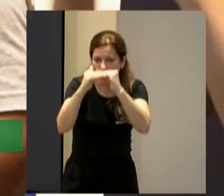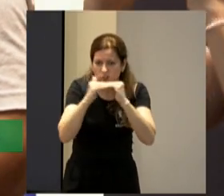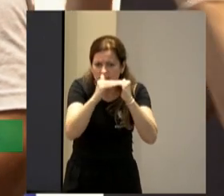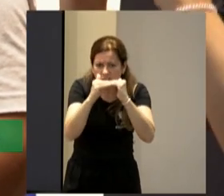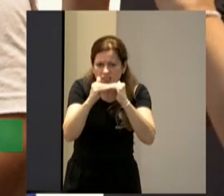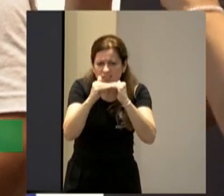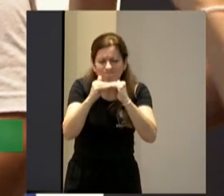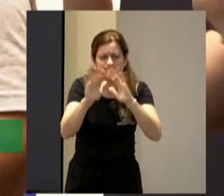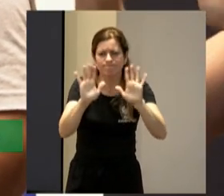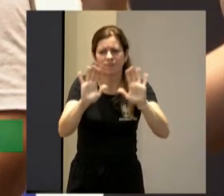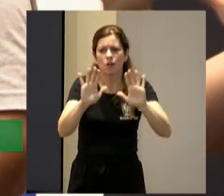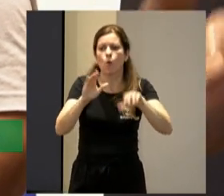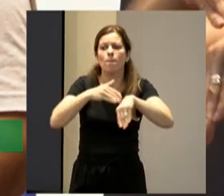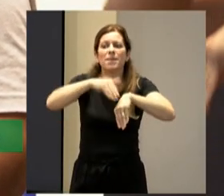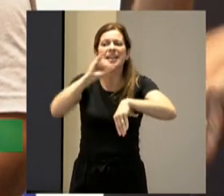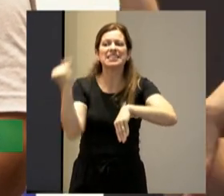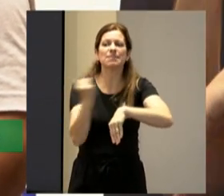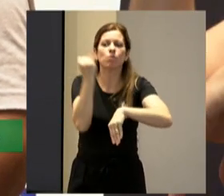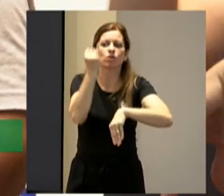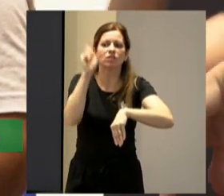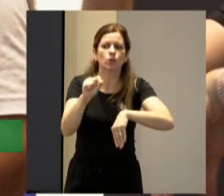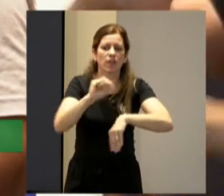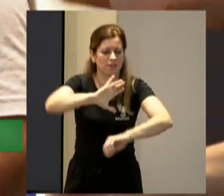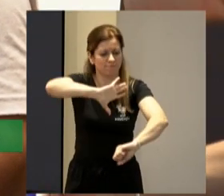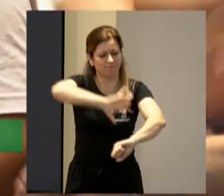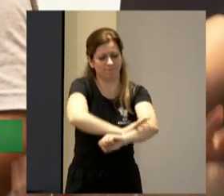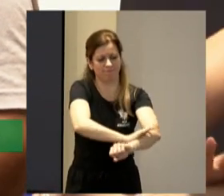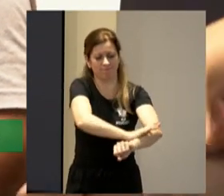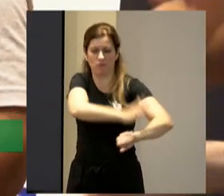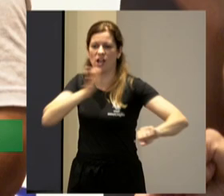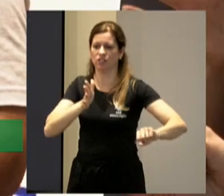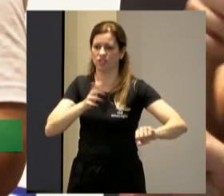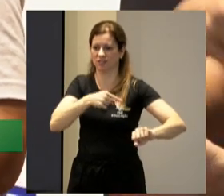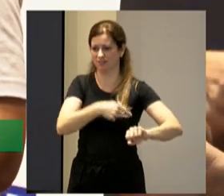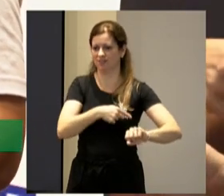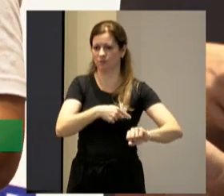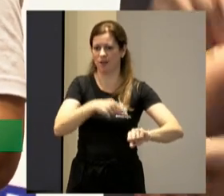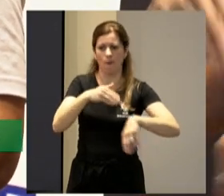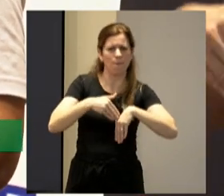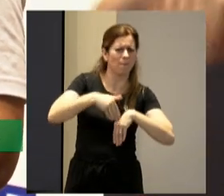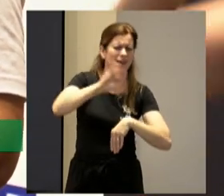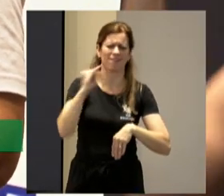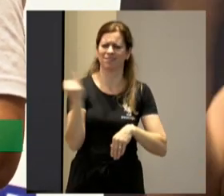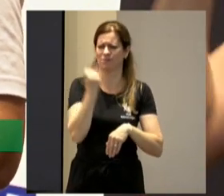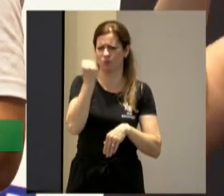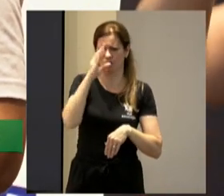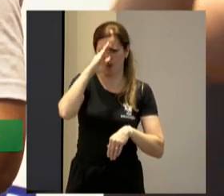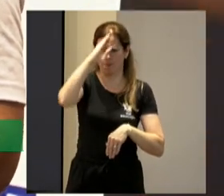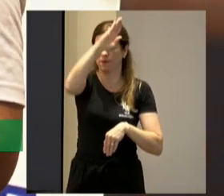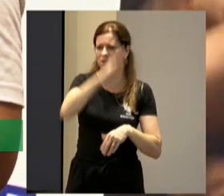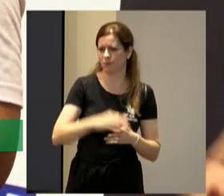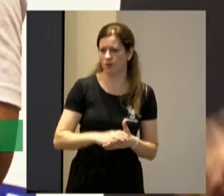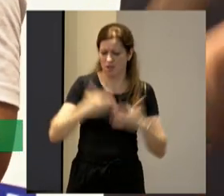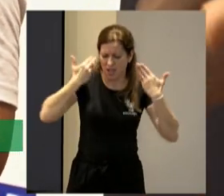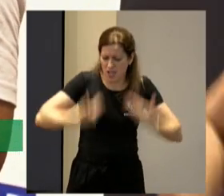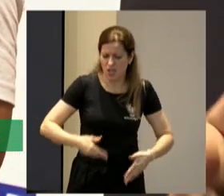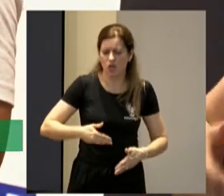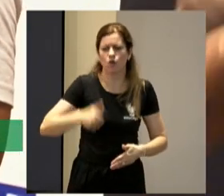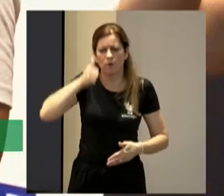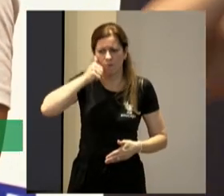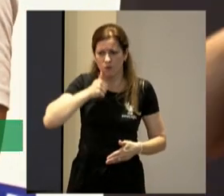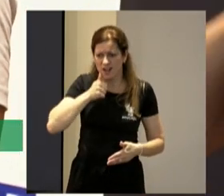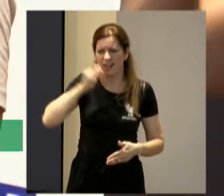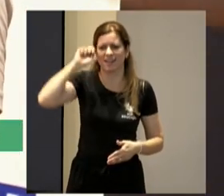racismo. E esse é o instrumento que me envolve como professora da rede pública, como uma mulher negra que acredita